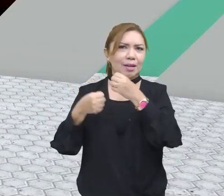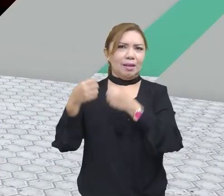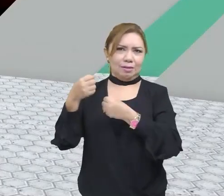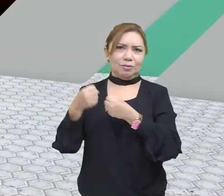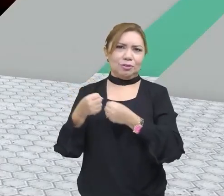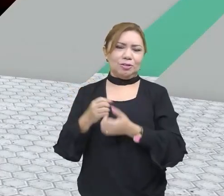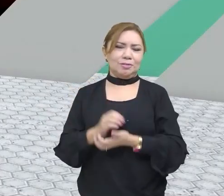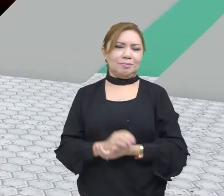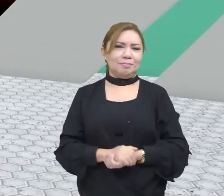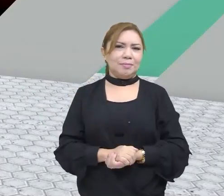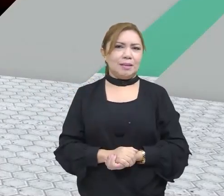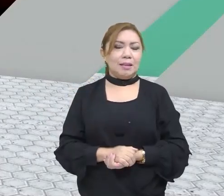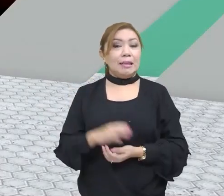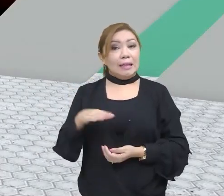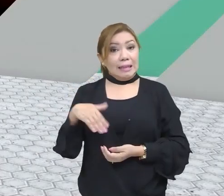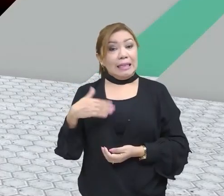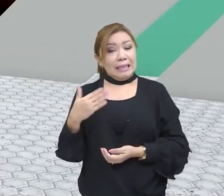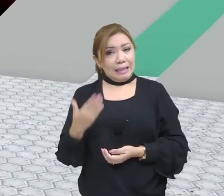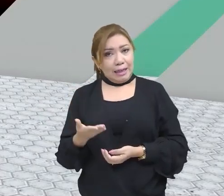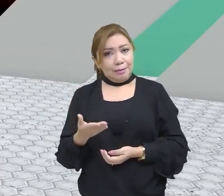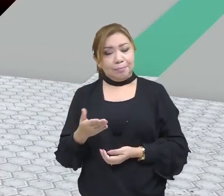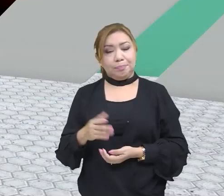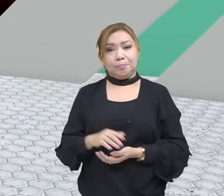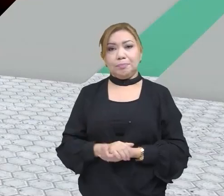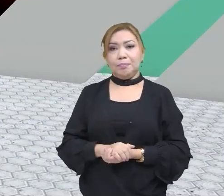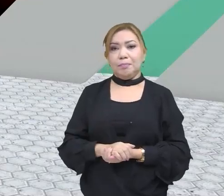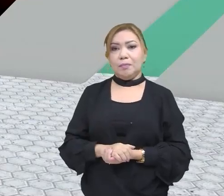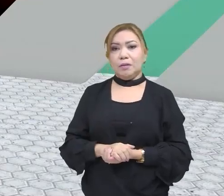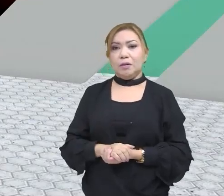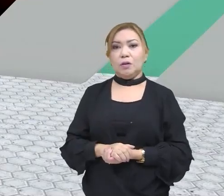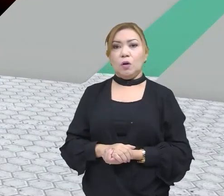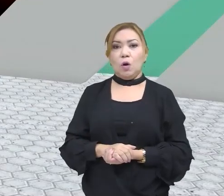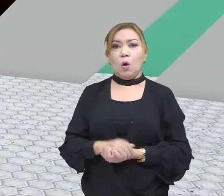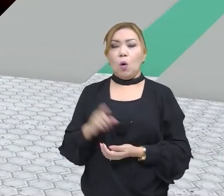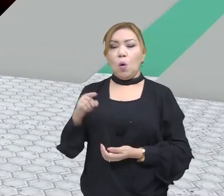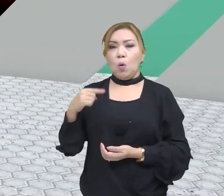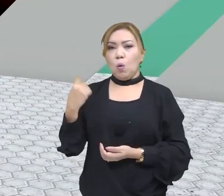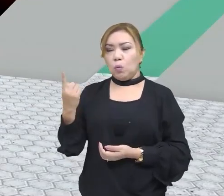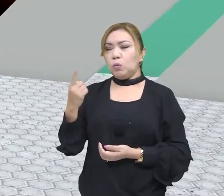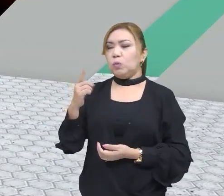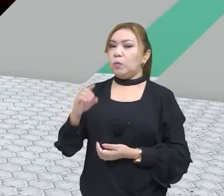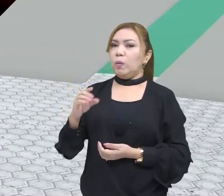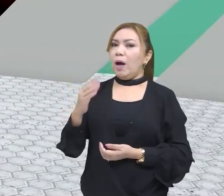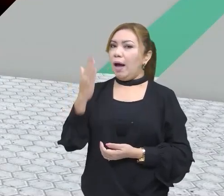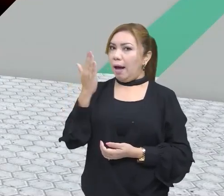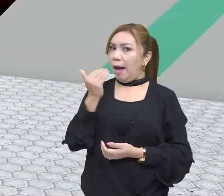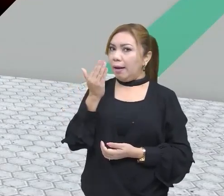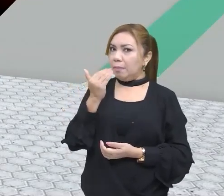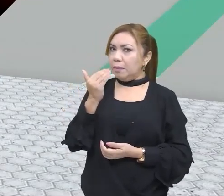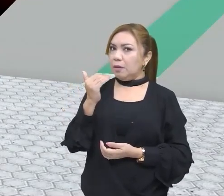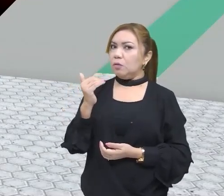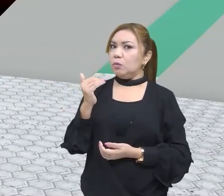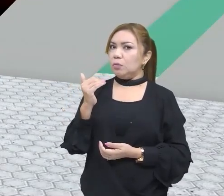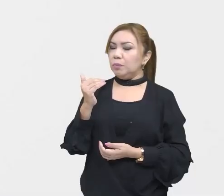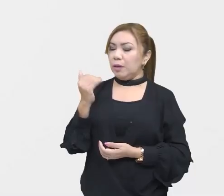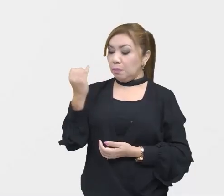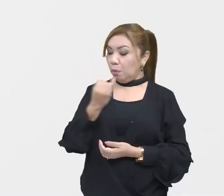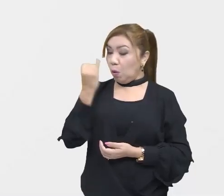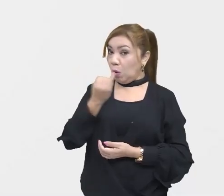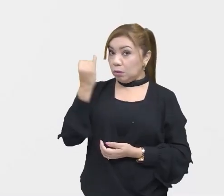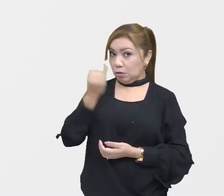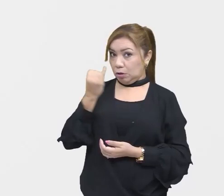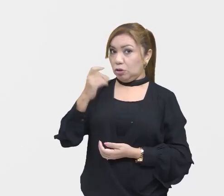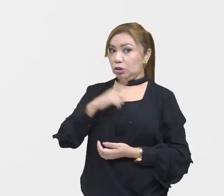e além do cálcio, existe outro tipo de alimento, de nutriente, nós vamos ver agora, que é